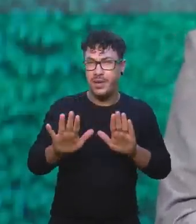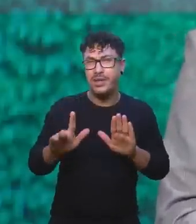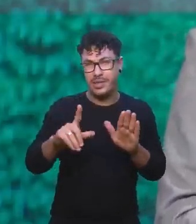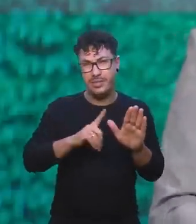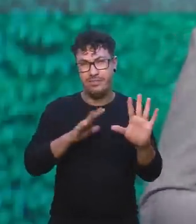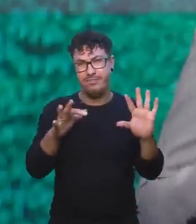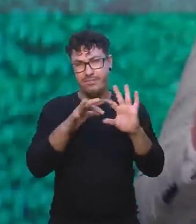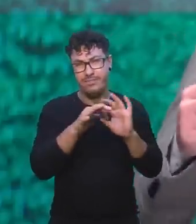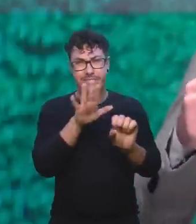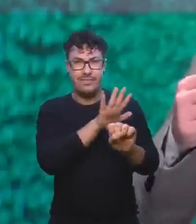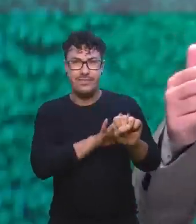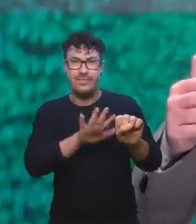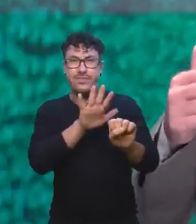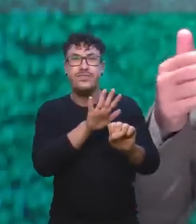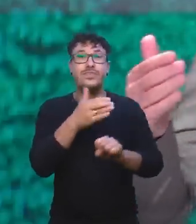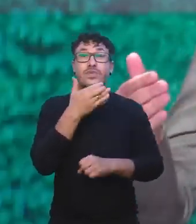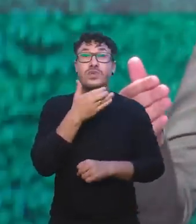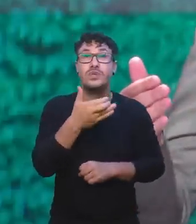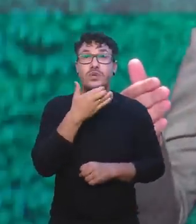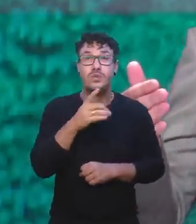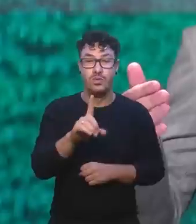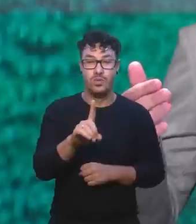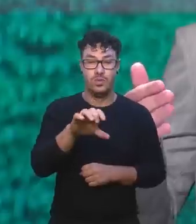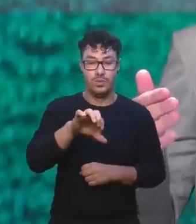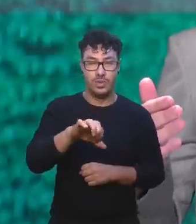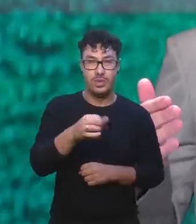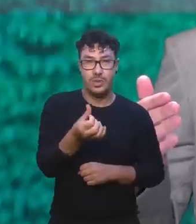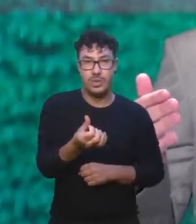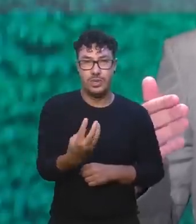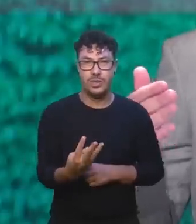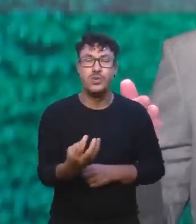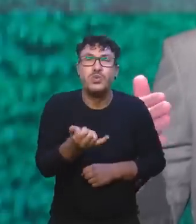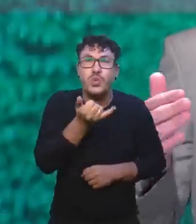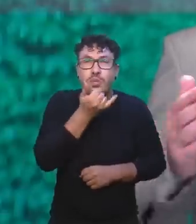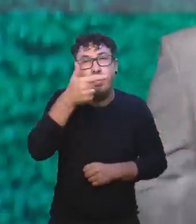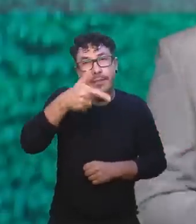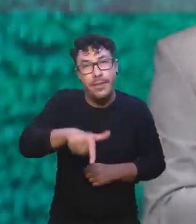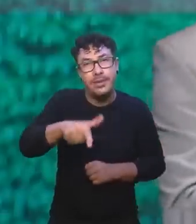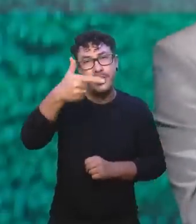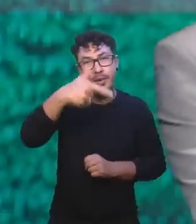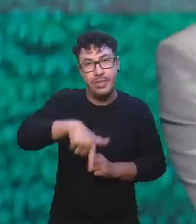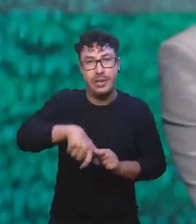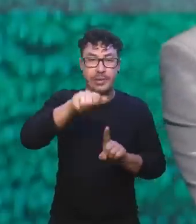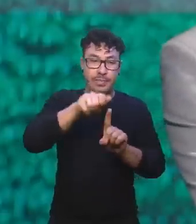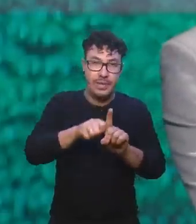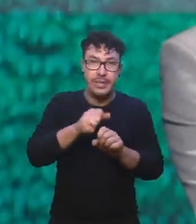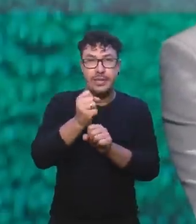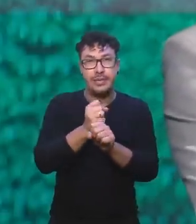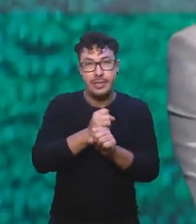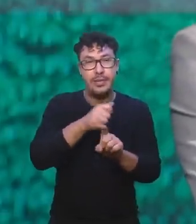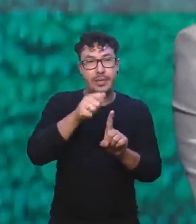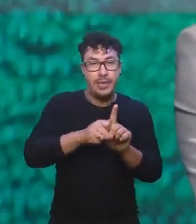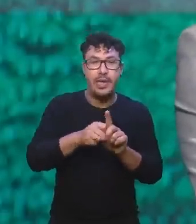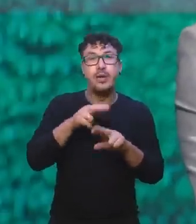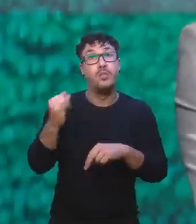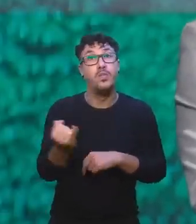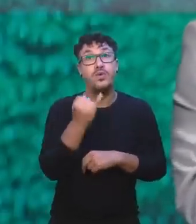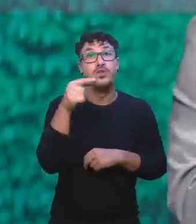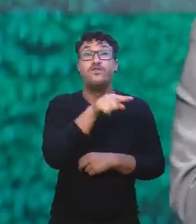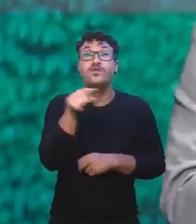63, me desculpem a repetição, às vezes, de mês e ano, mas eu acho importante a referência pontual,